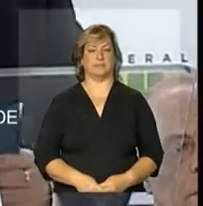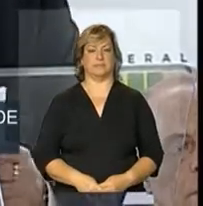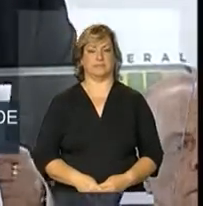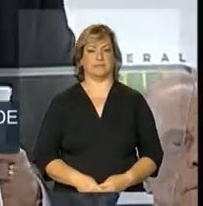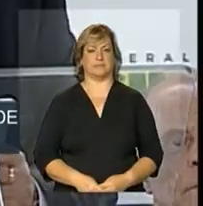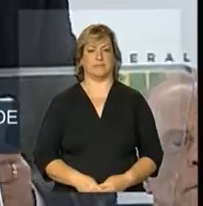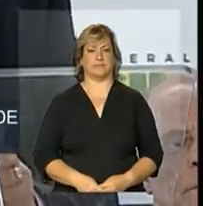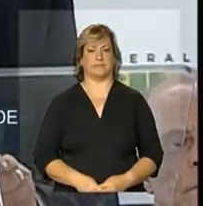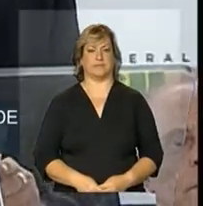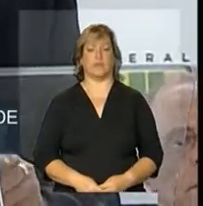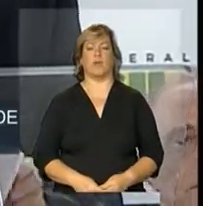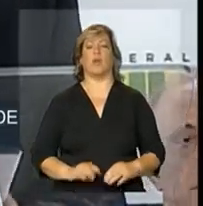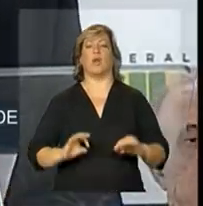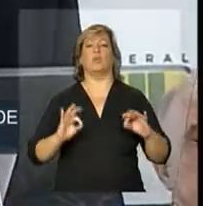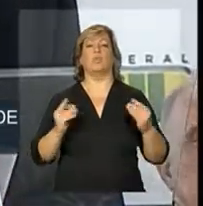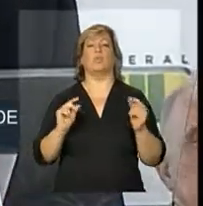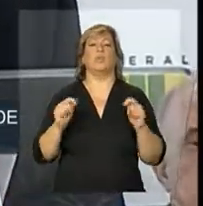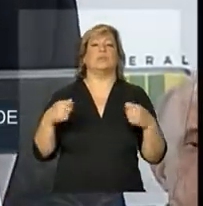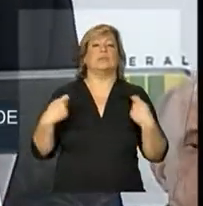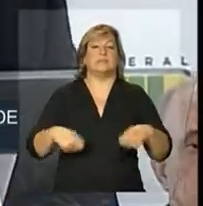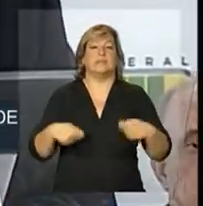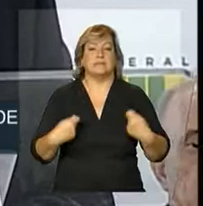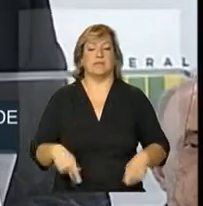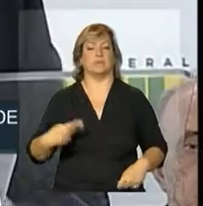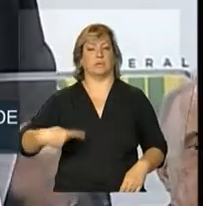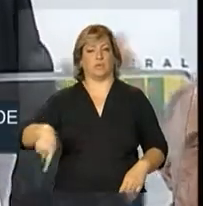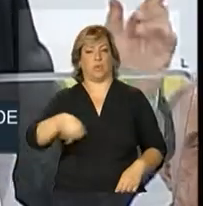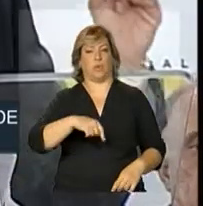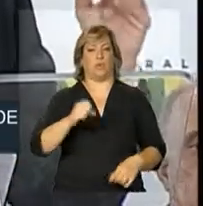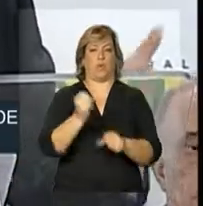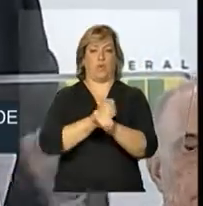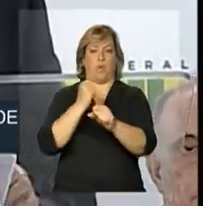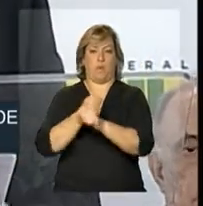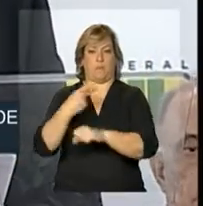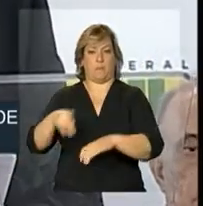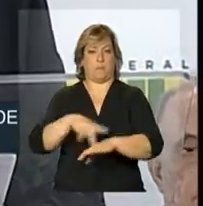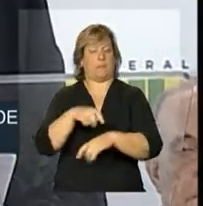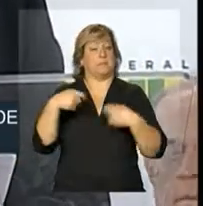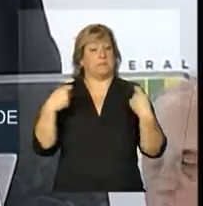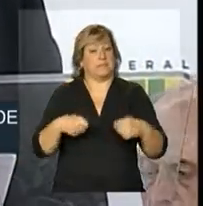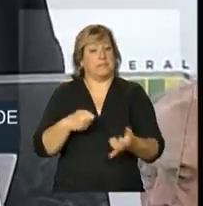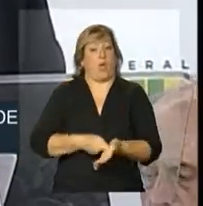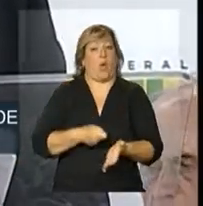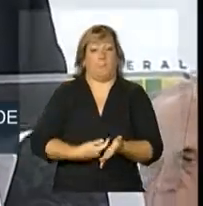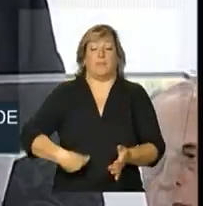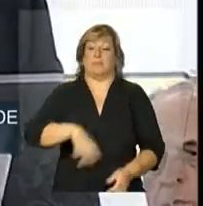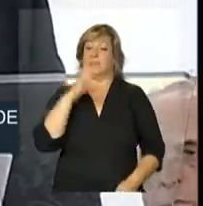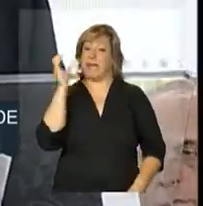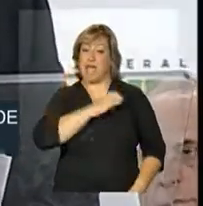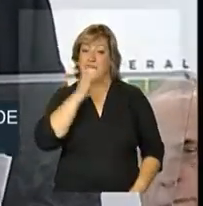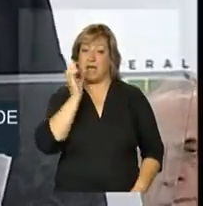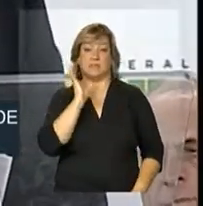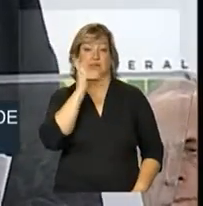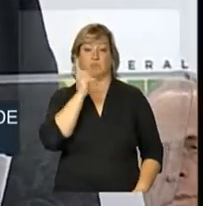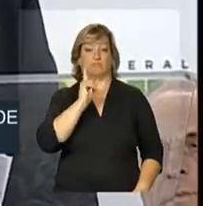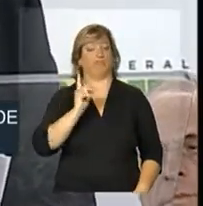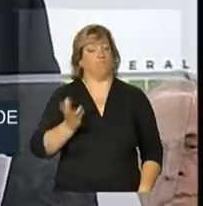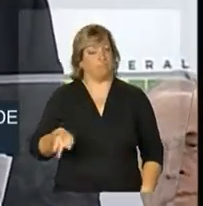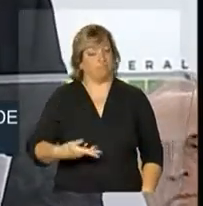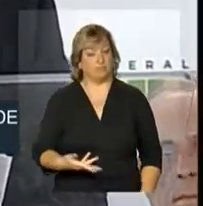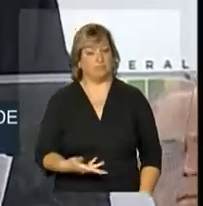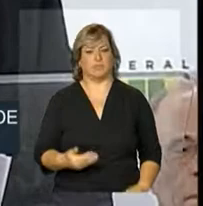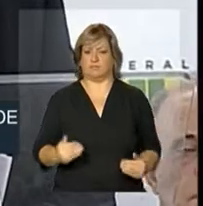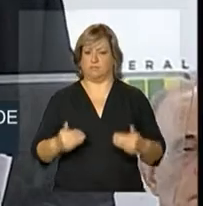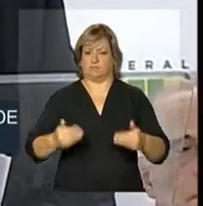Os gargalos na infraestrutura do país nos obriga a sermos ágeis e estarmos sempre à frente das